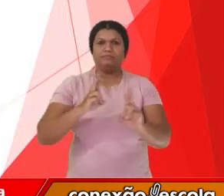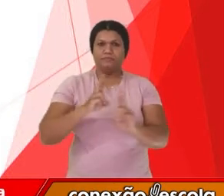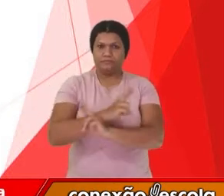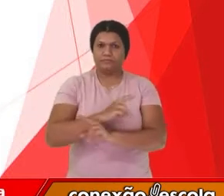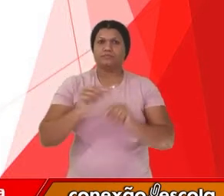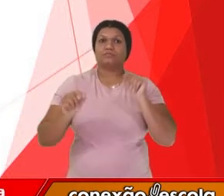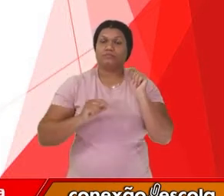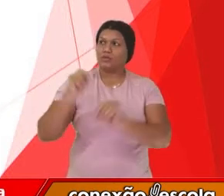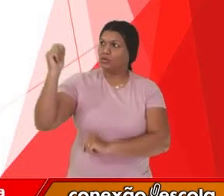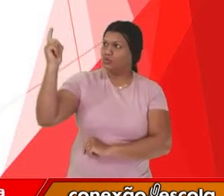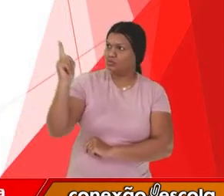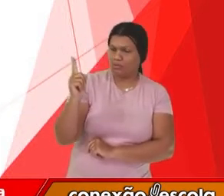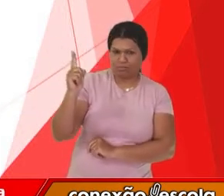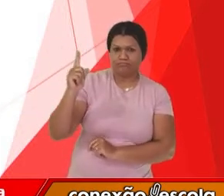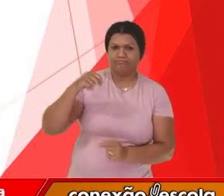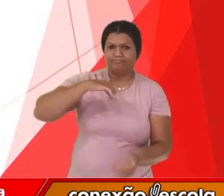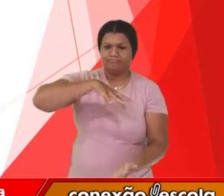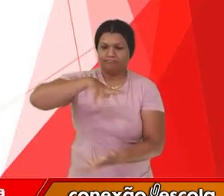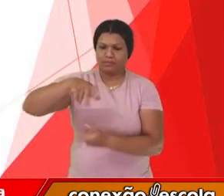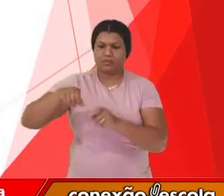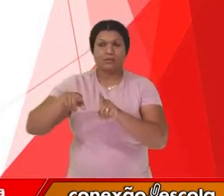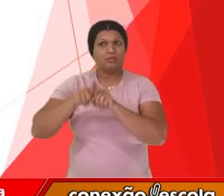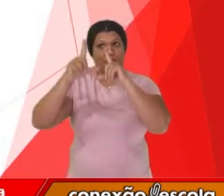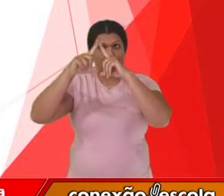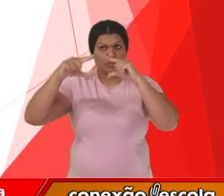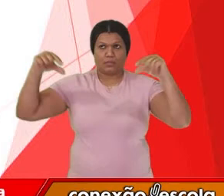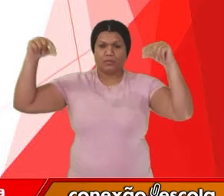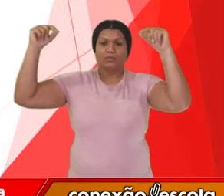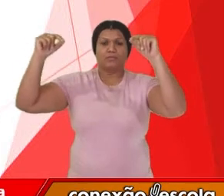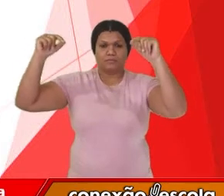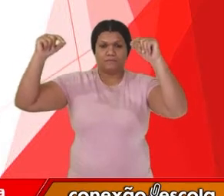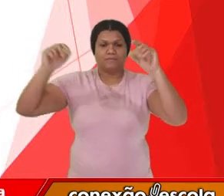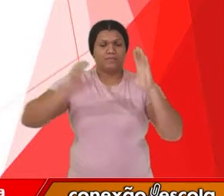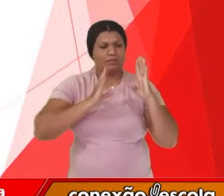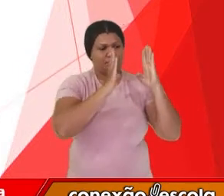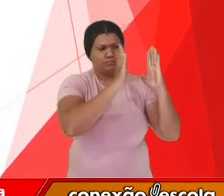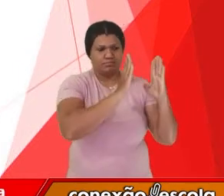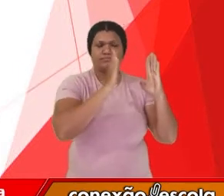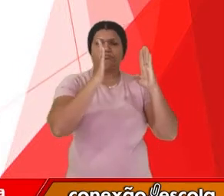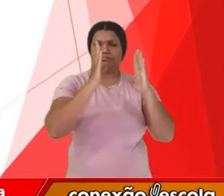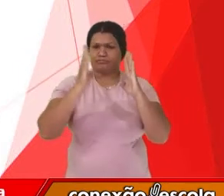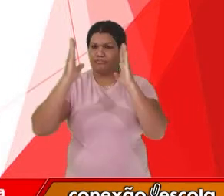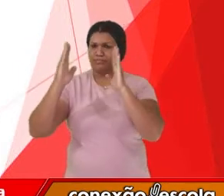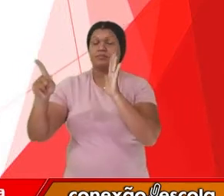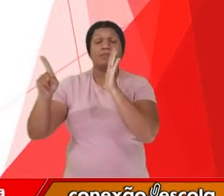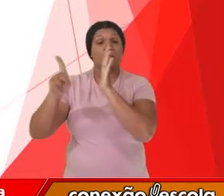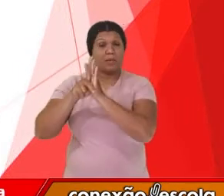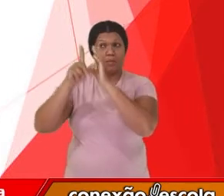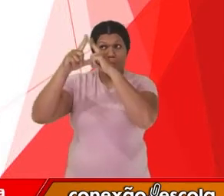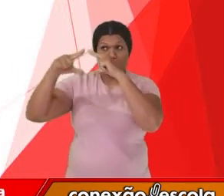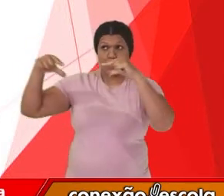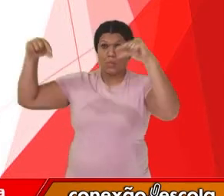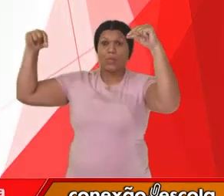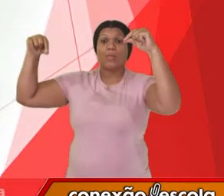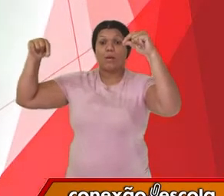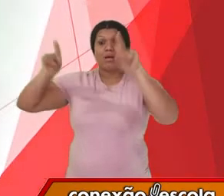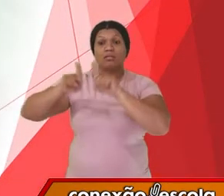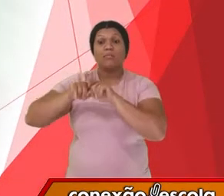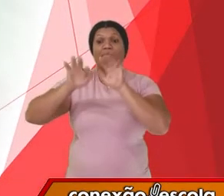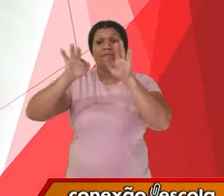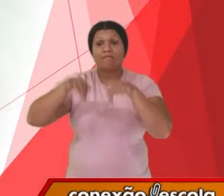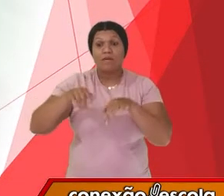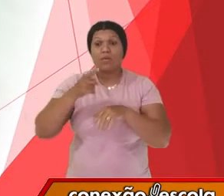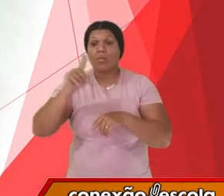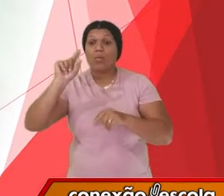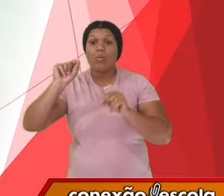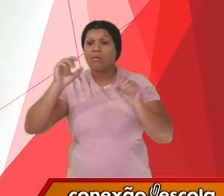a Terra e a Lua, as fases da Lua, finalizando com os eclipses.